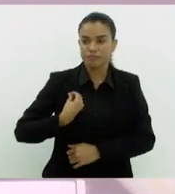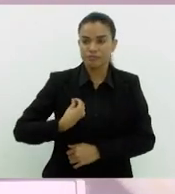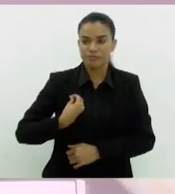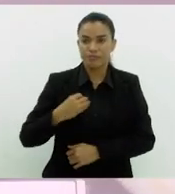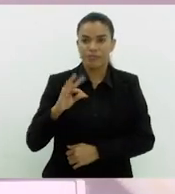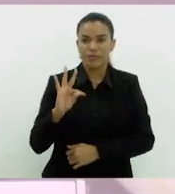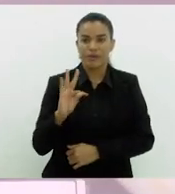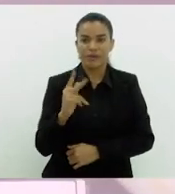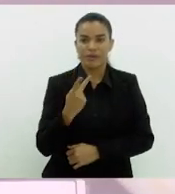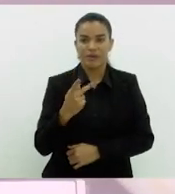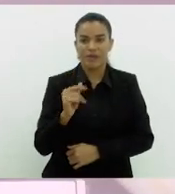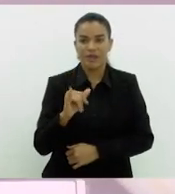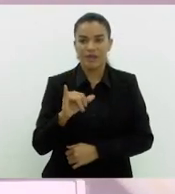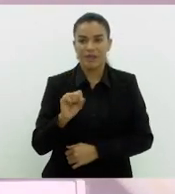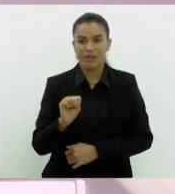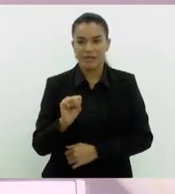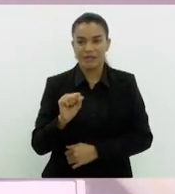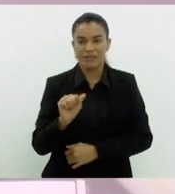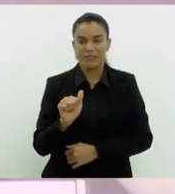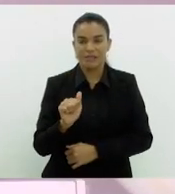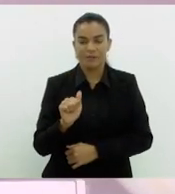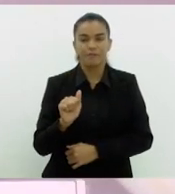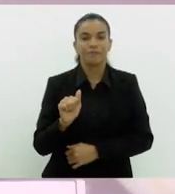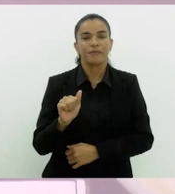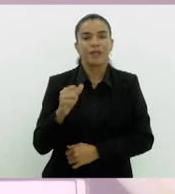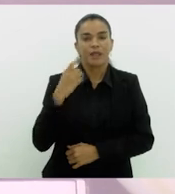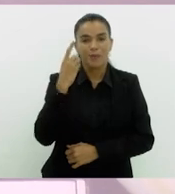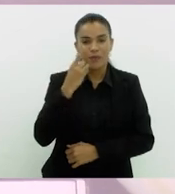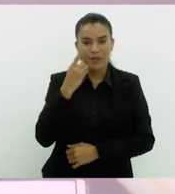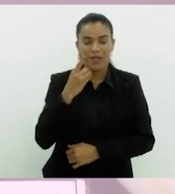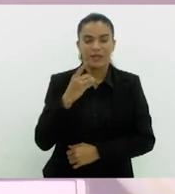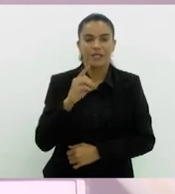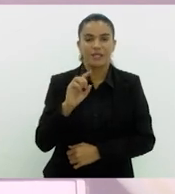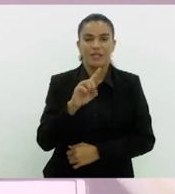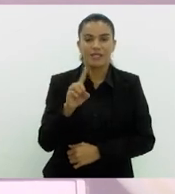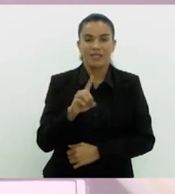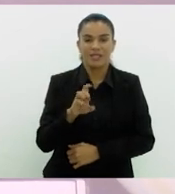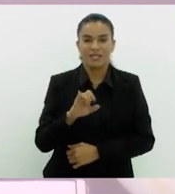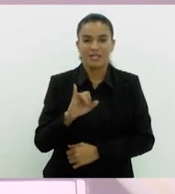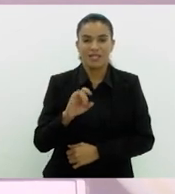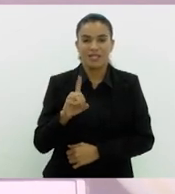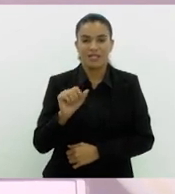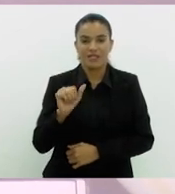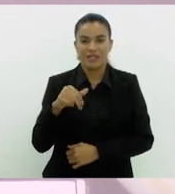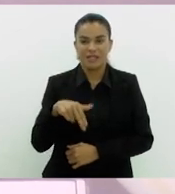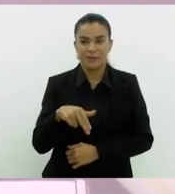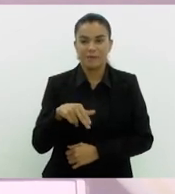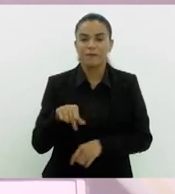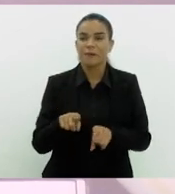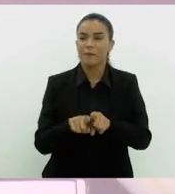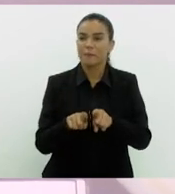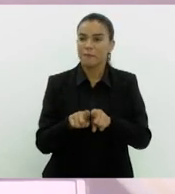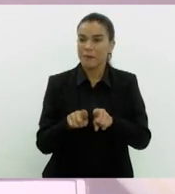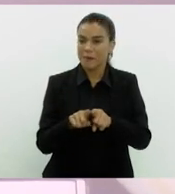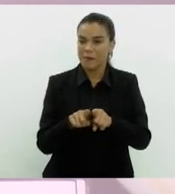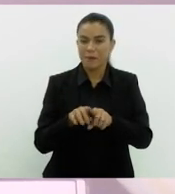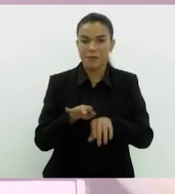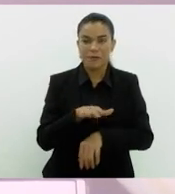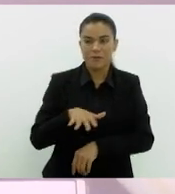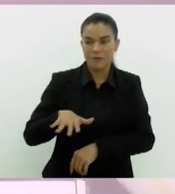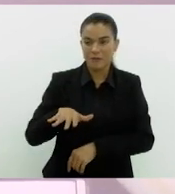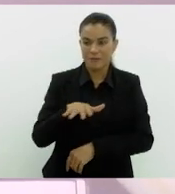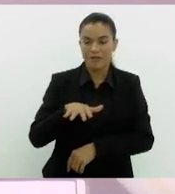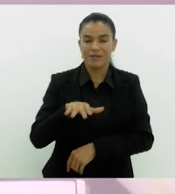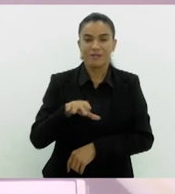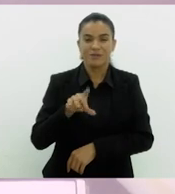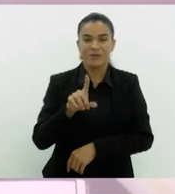Thaisa Alves, do mandato da deputada Zeidan, da Maiara Aparecida, do Espaço Gaia, que já foi citada aqui pela